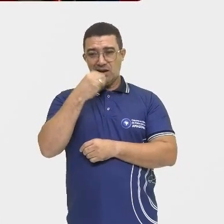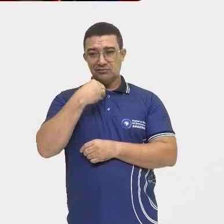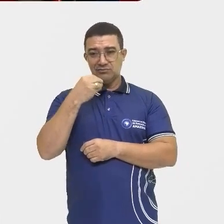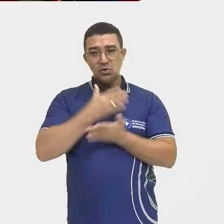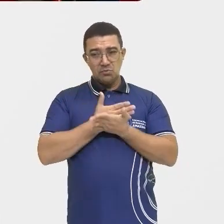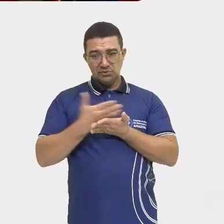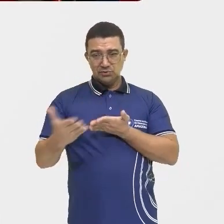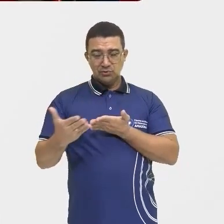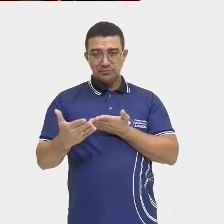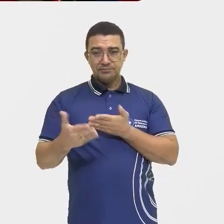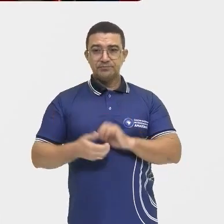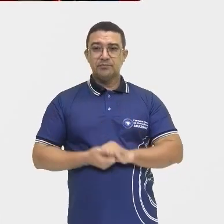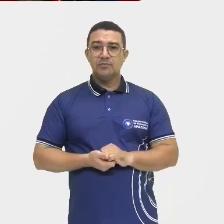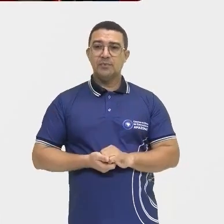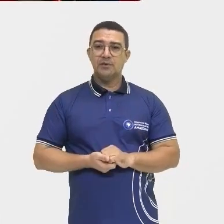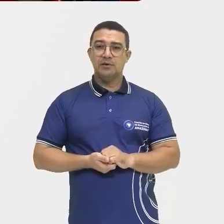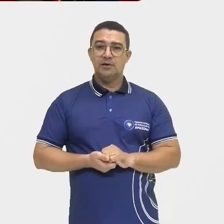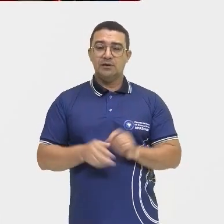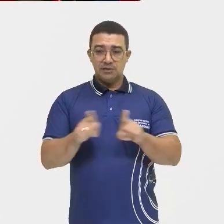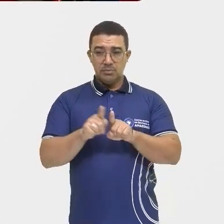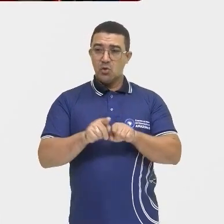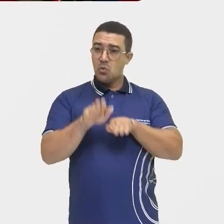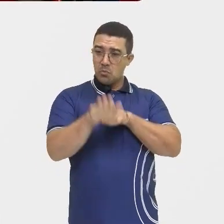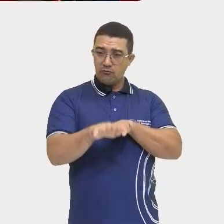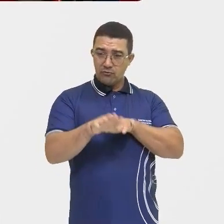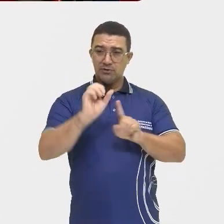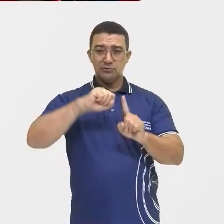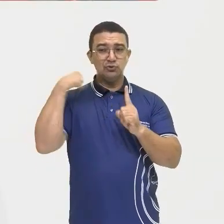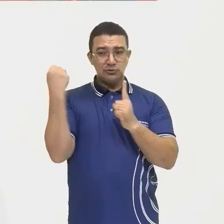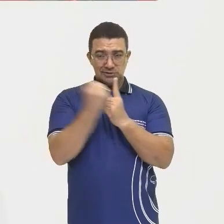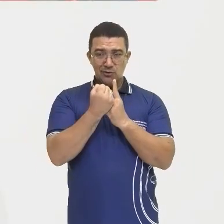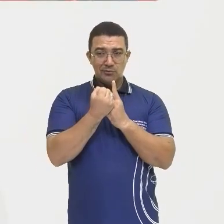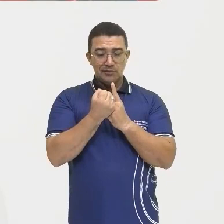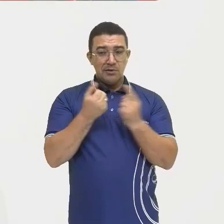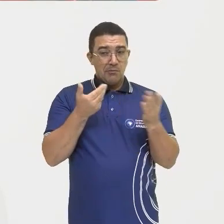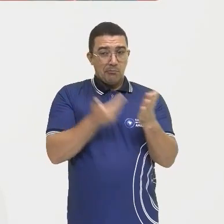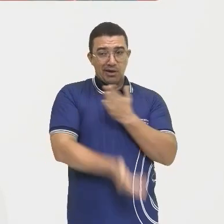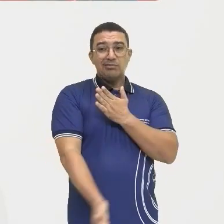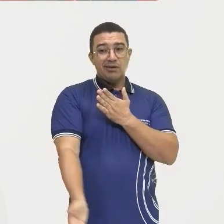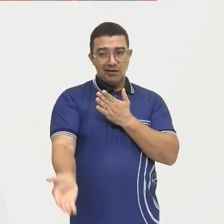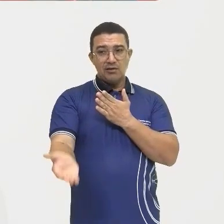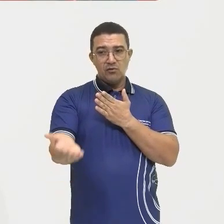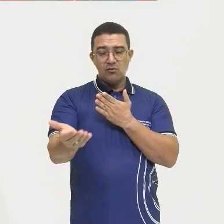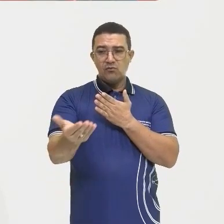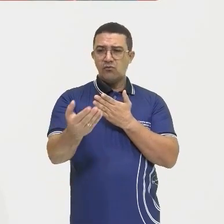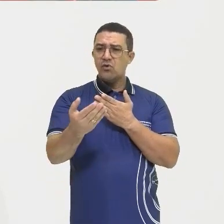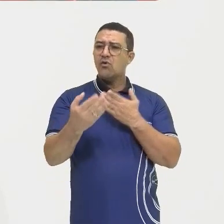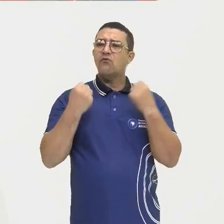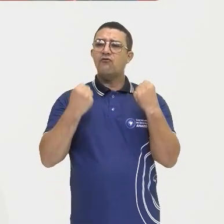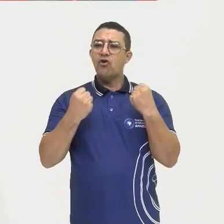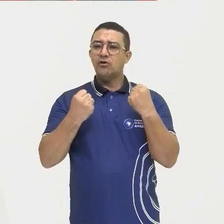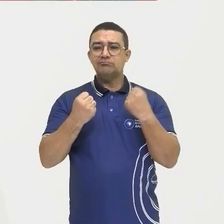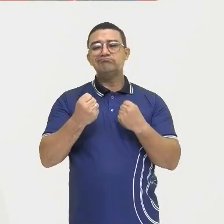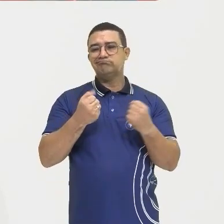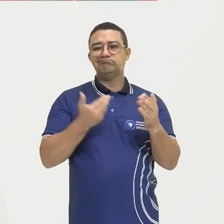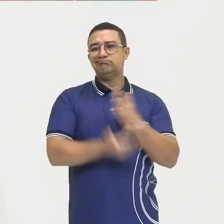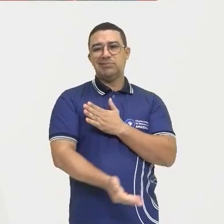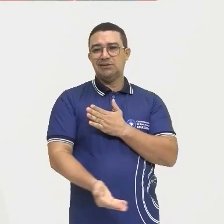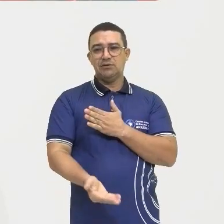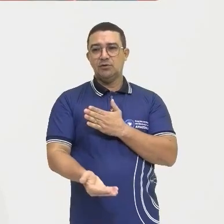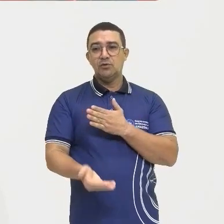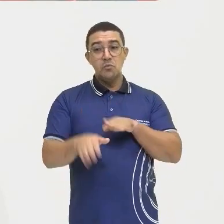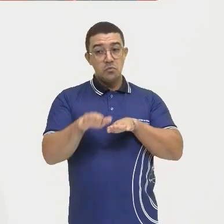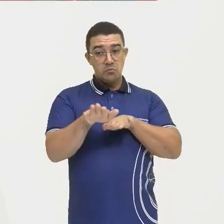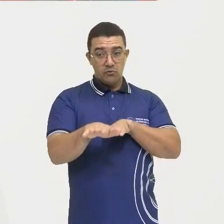sociais, de uma forma geral, perderam força e o movimento social do campo também, também perdeu força, certo? Com